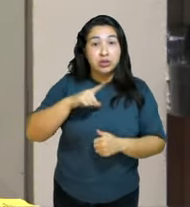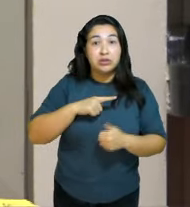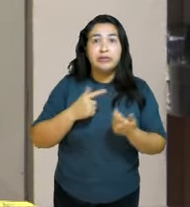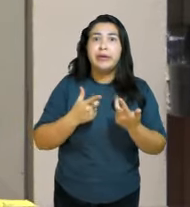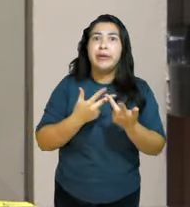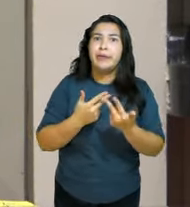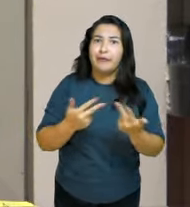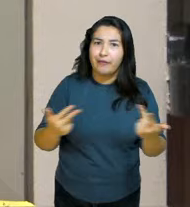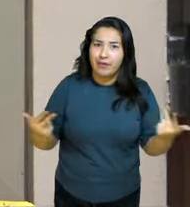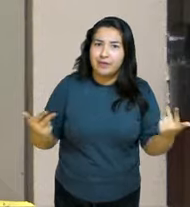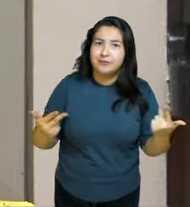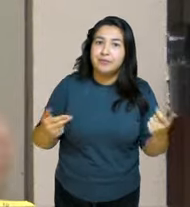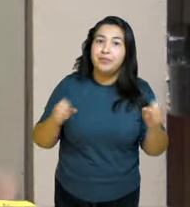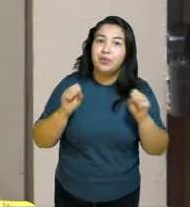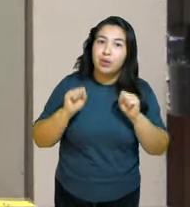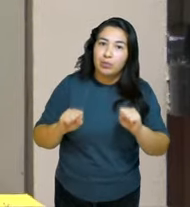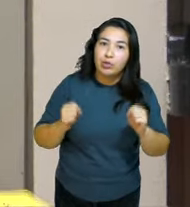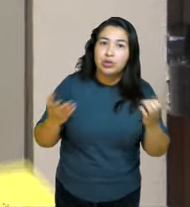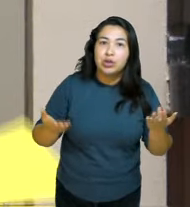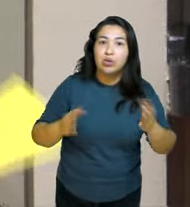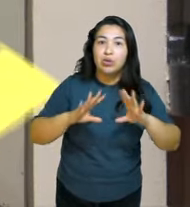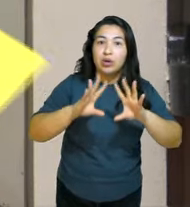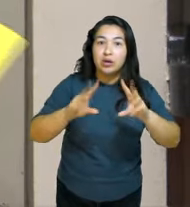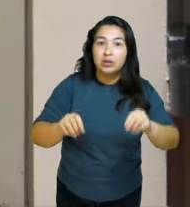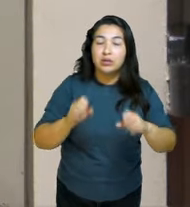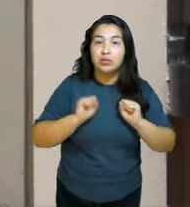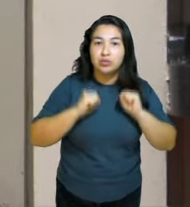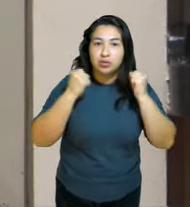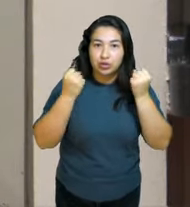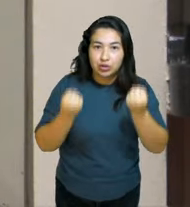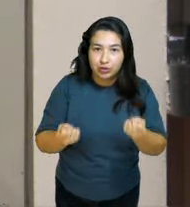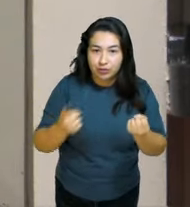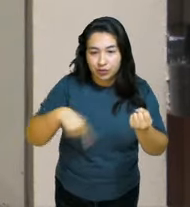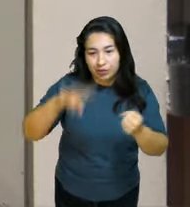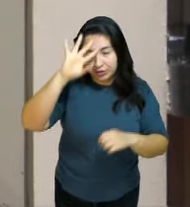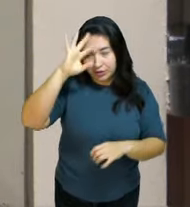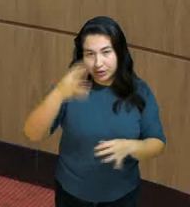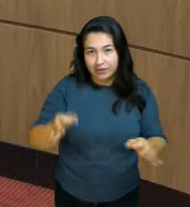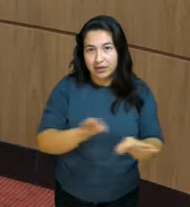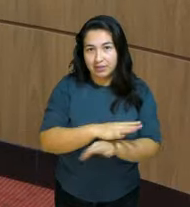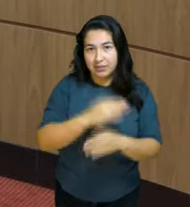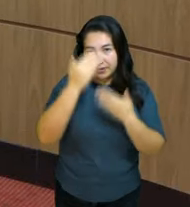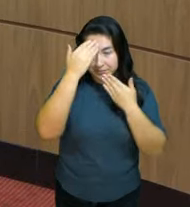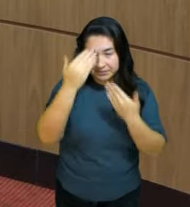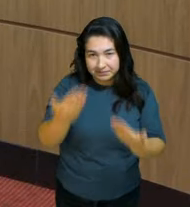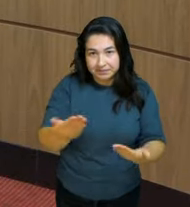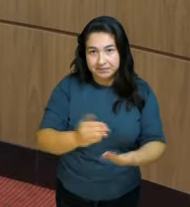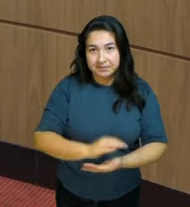gente possa, através do esforço de todos, a gente resolver. Uma boa noite a todos, muito obrigado pela participação.